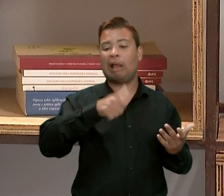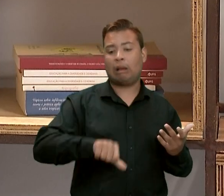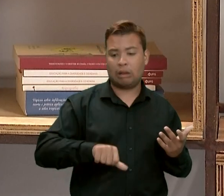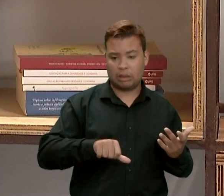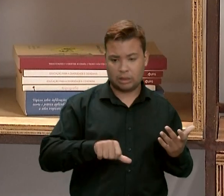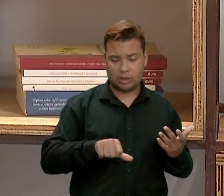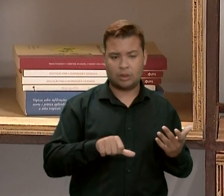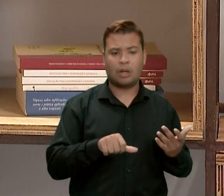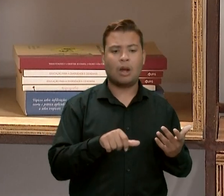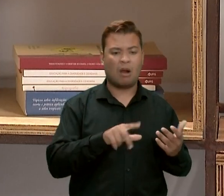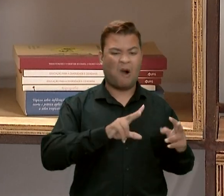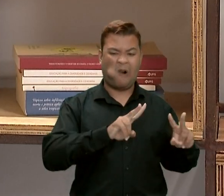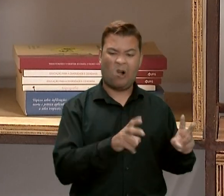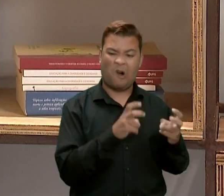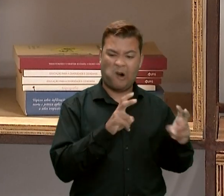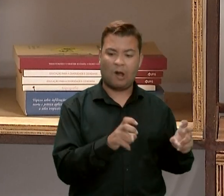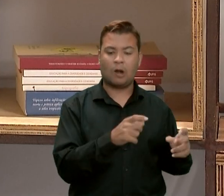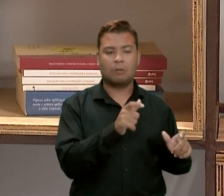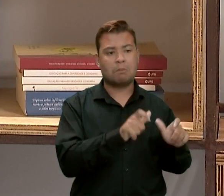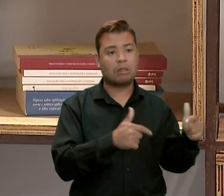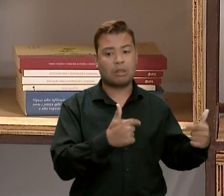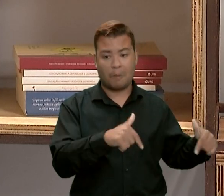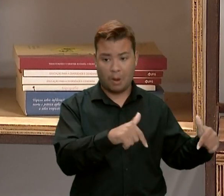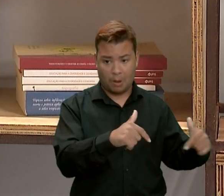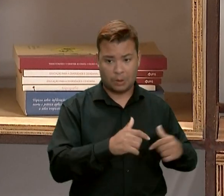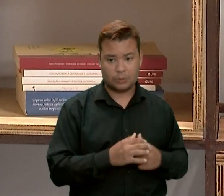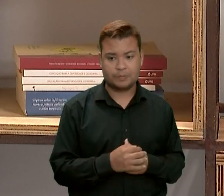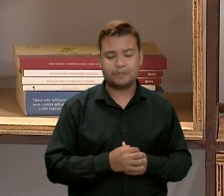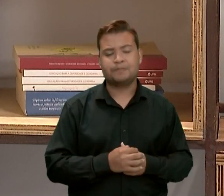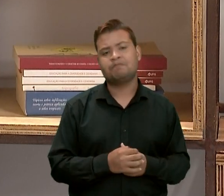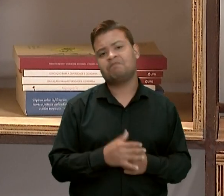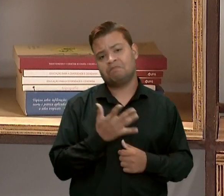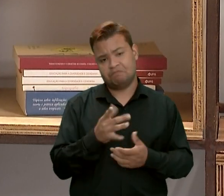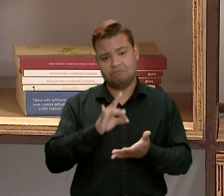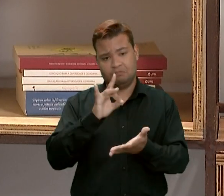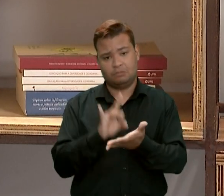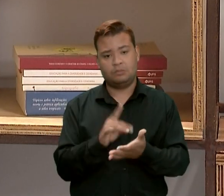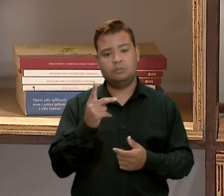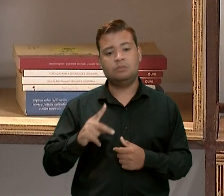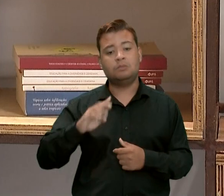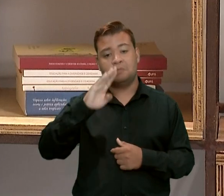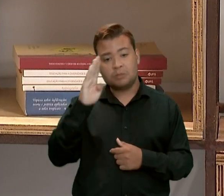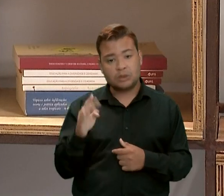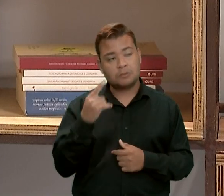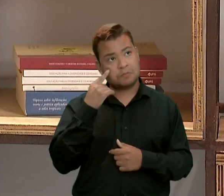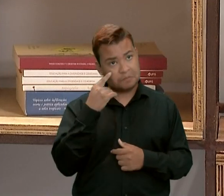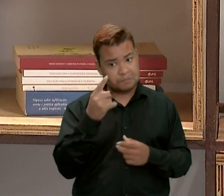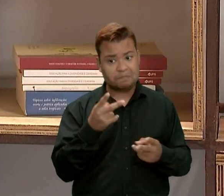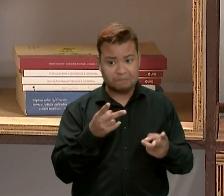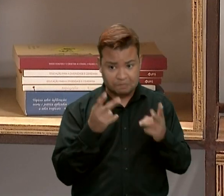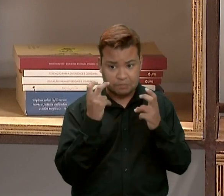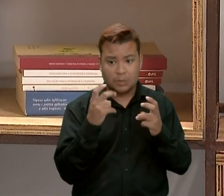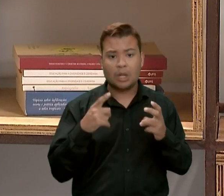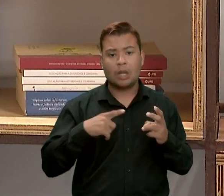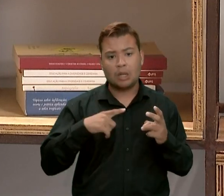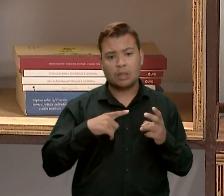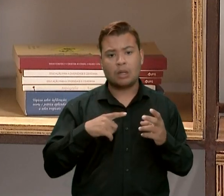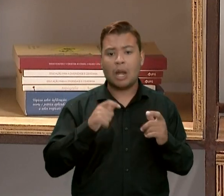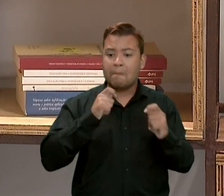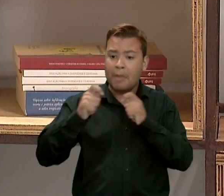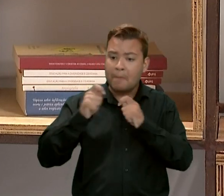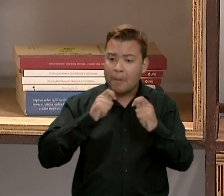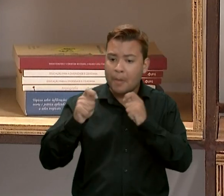se explorar o trabalho. Então, realmente, o Brasil tem aumentado, a gente tem visto as